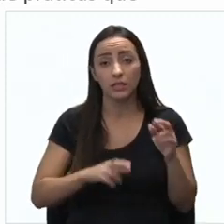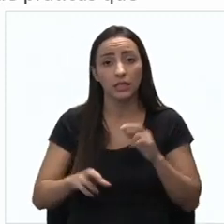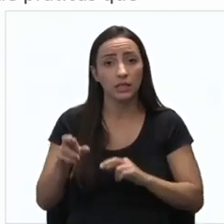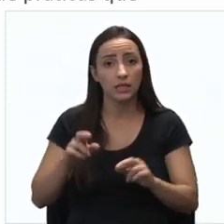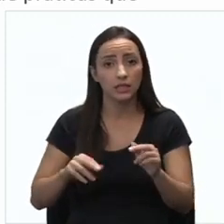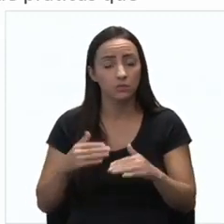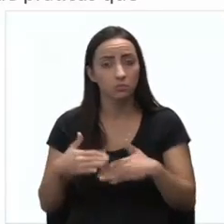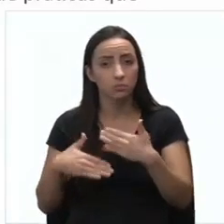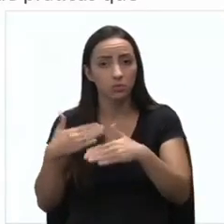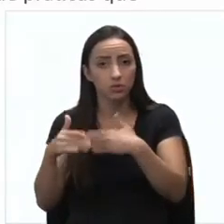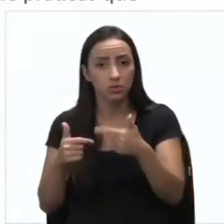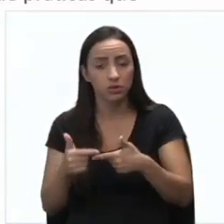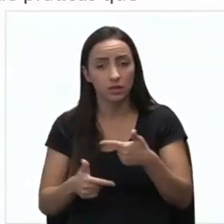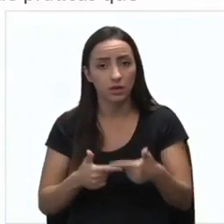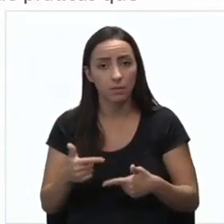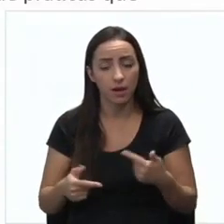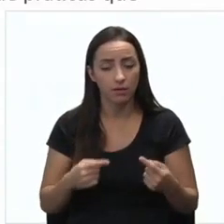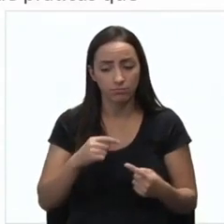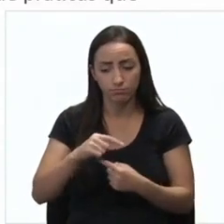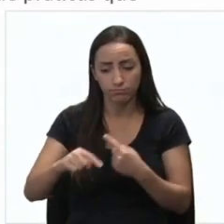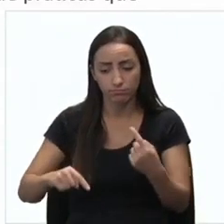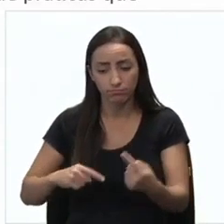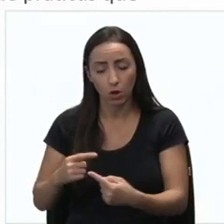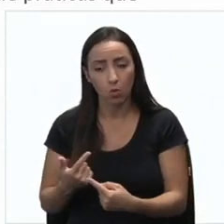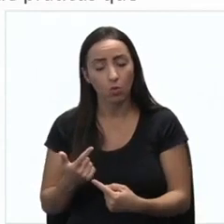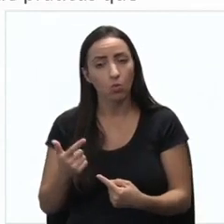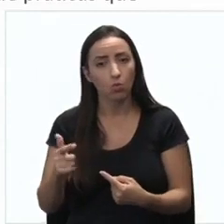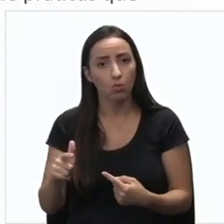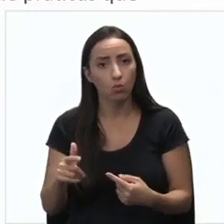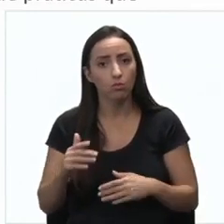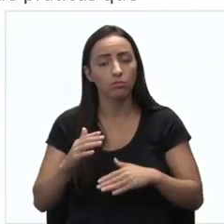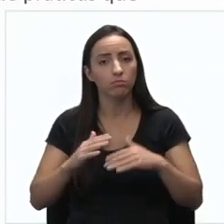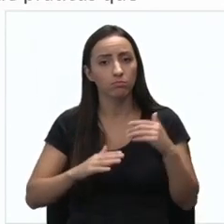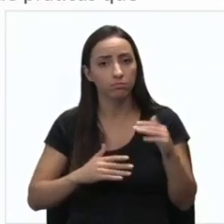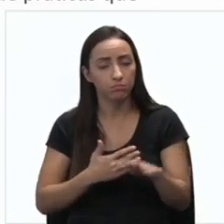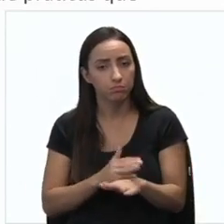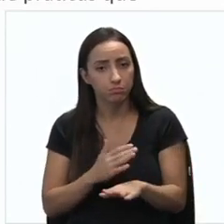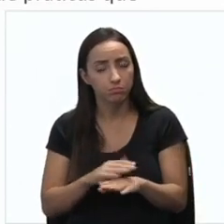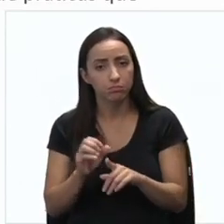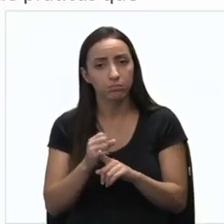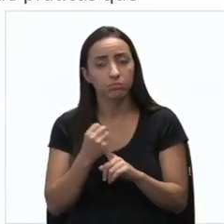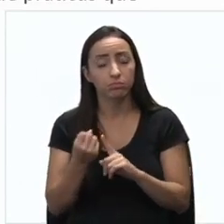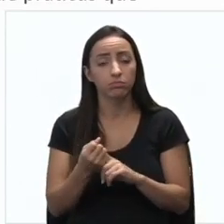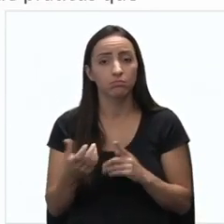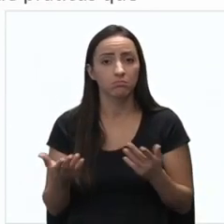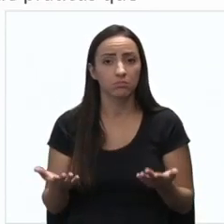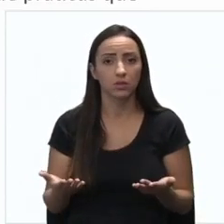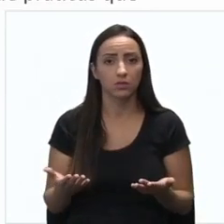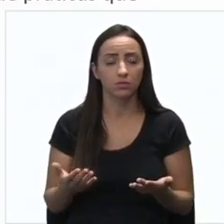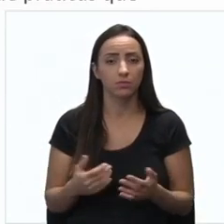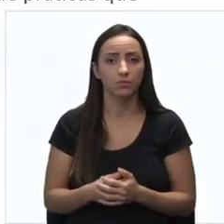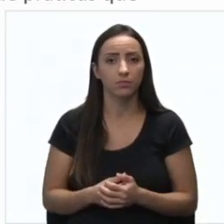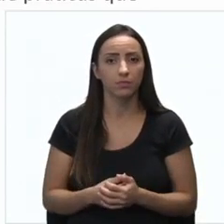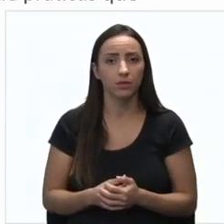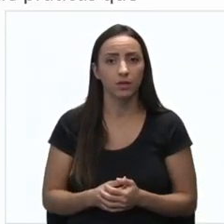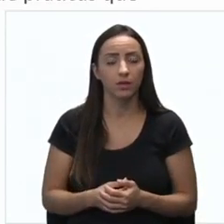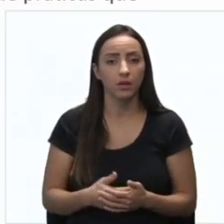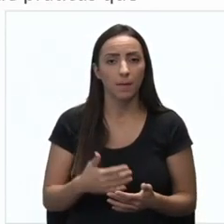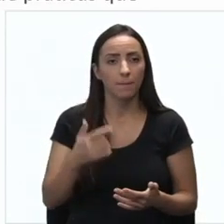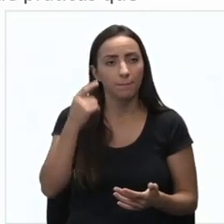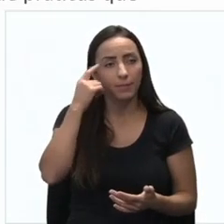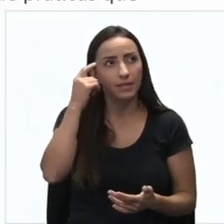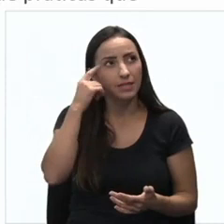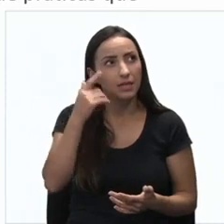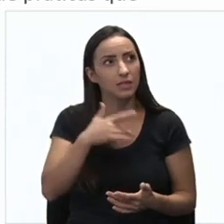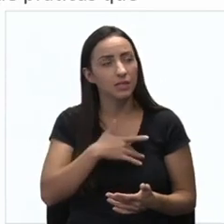os processos de trabalho na interação com outras práticas sociais. Ou seja, não dá para pensar na saúde